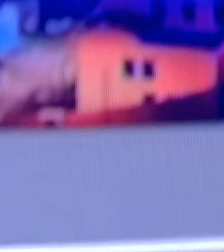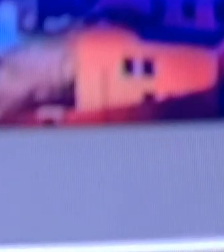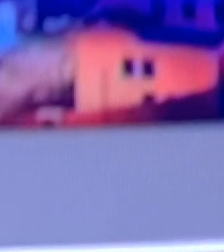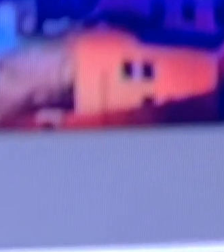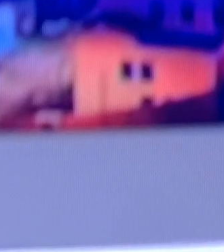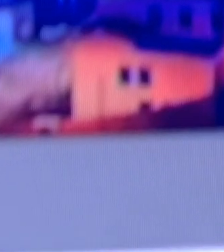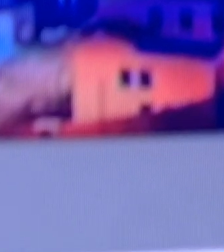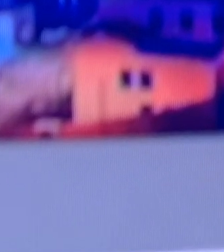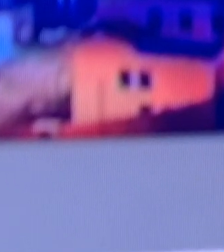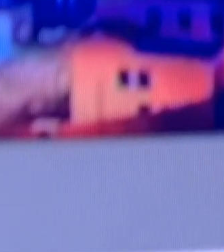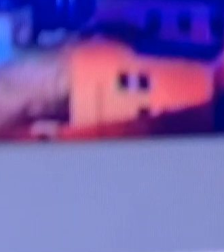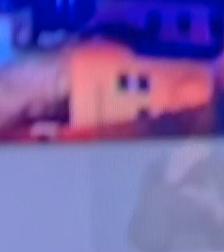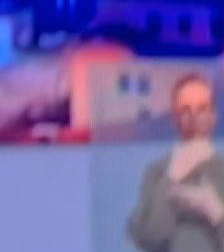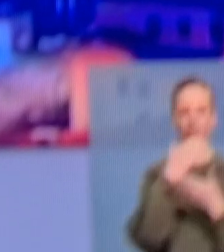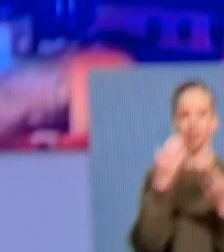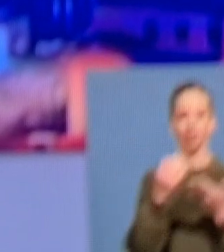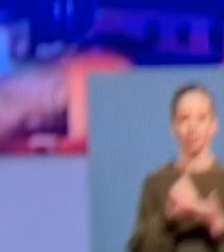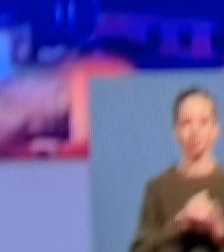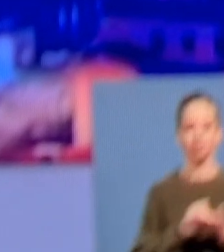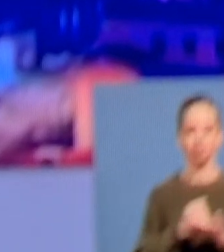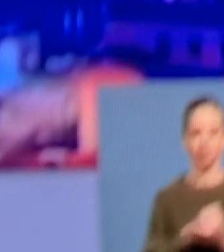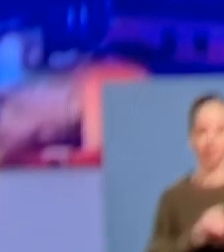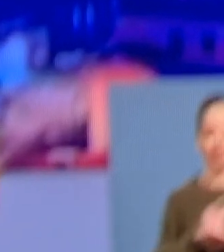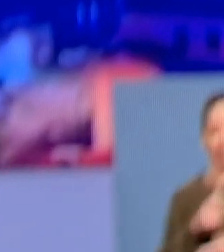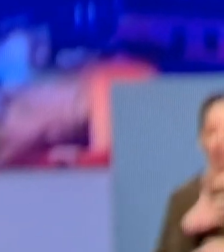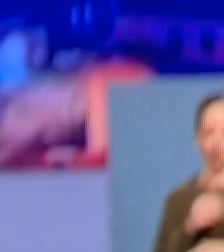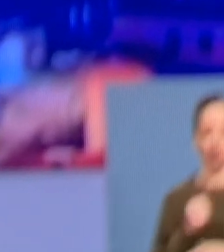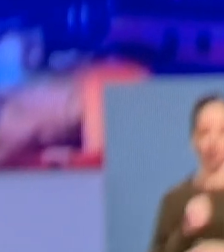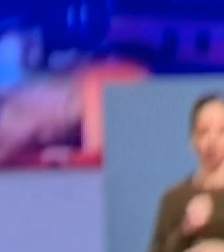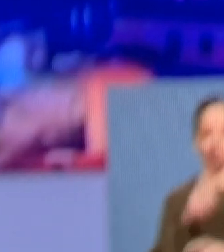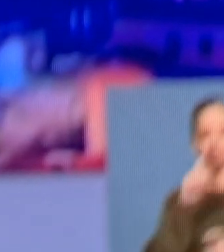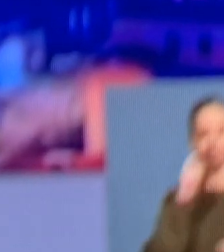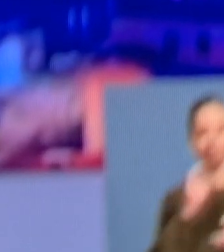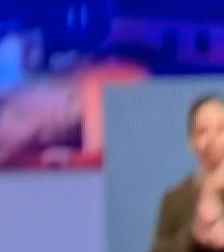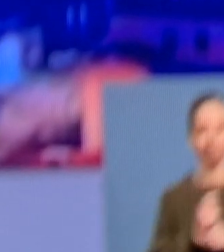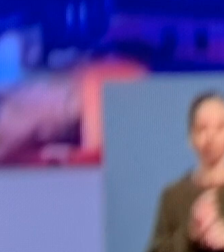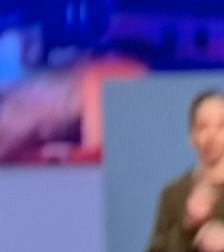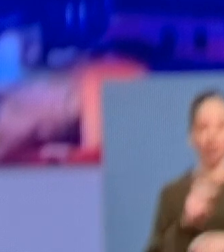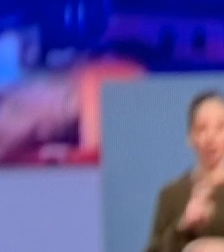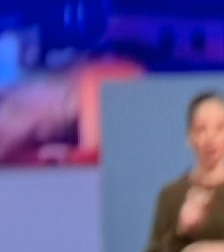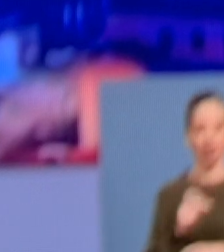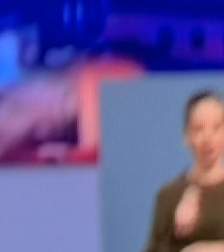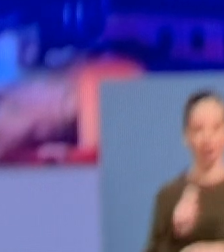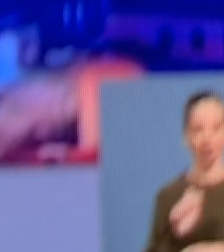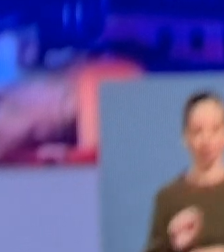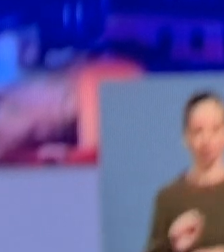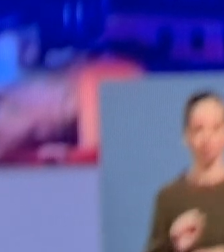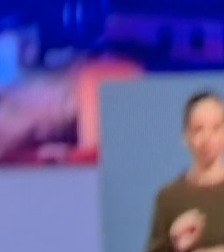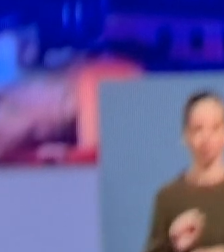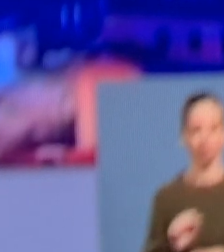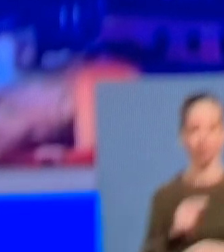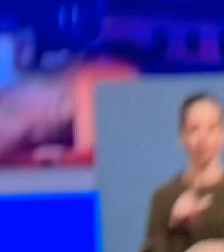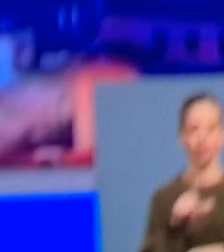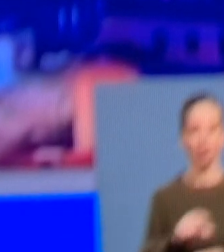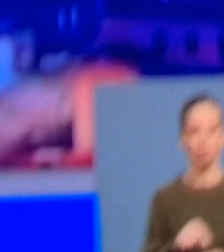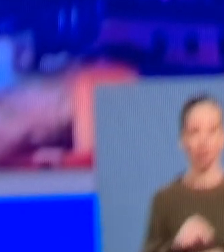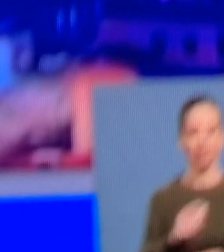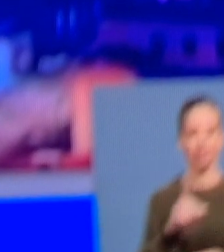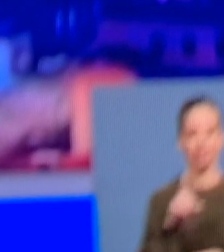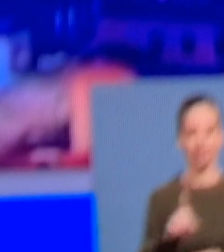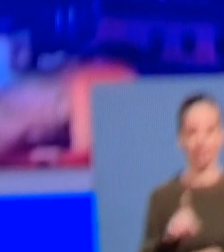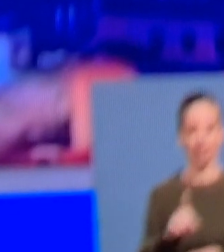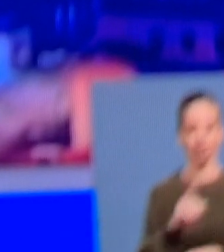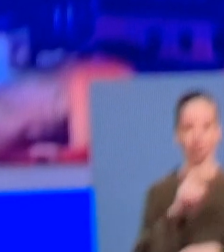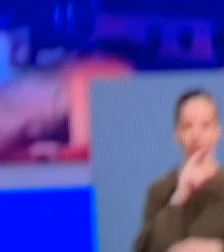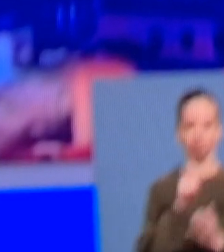Crianças foram apreendidas esta manhã no mercado dos lavradores. Uma inspeção da Autoridade Regional das Atividades Económicas levantou também 6